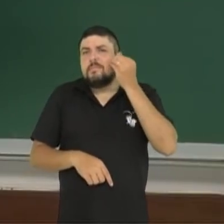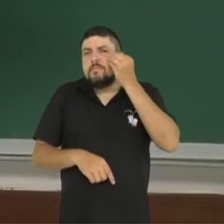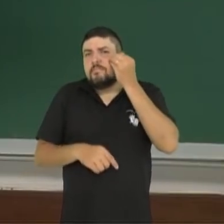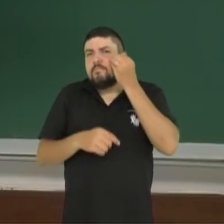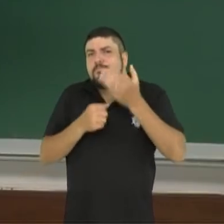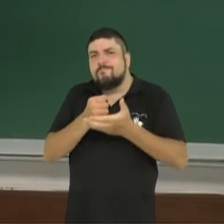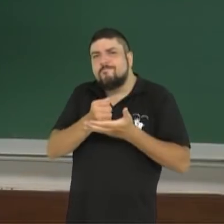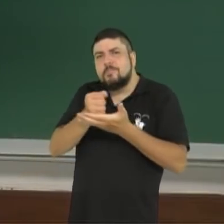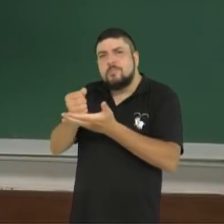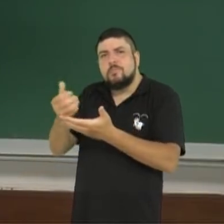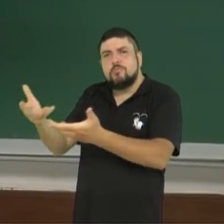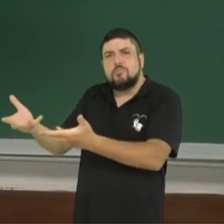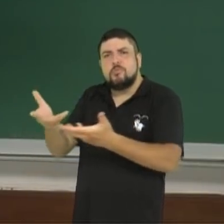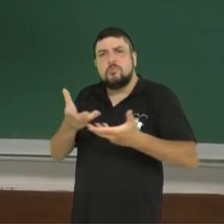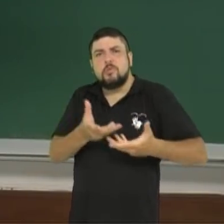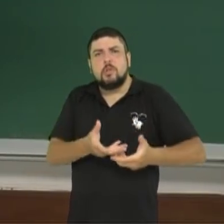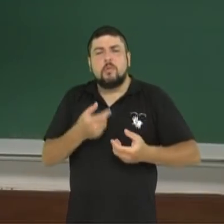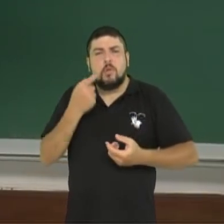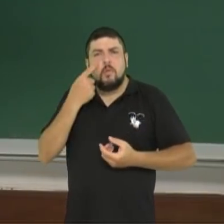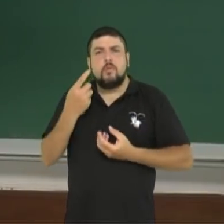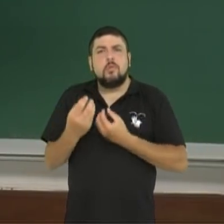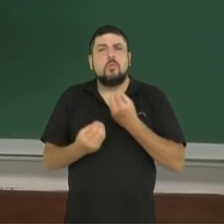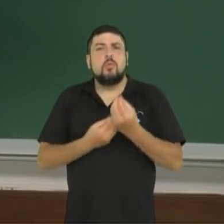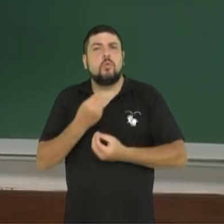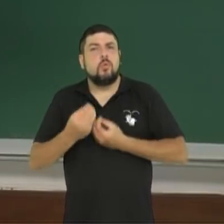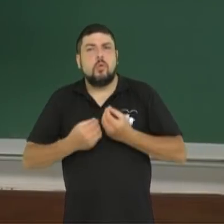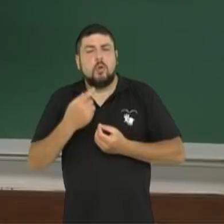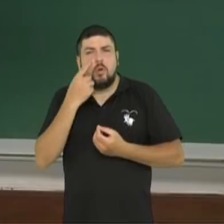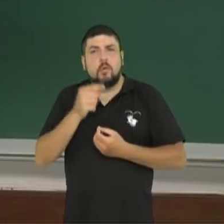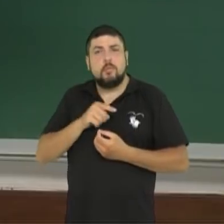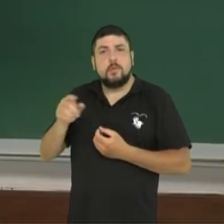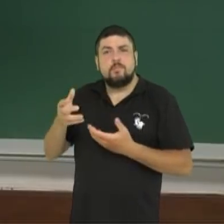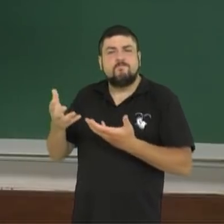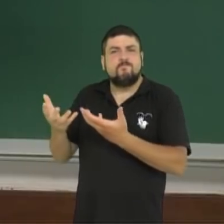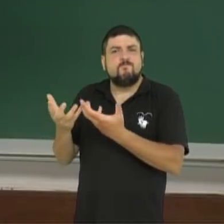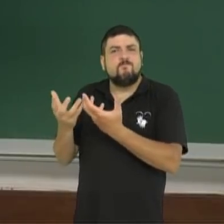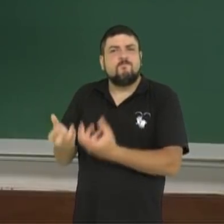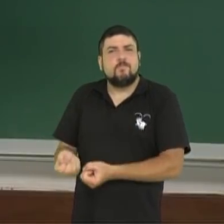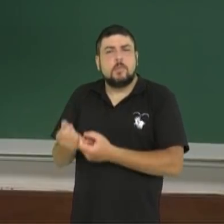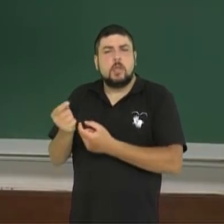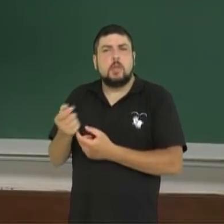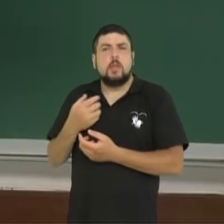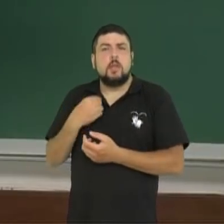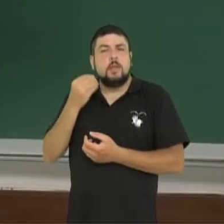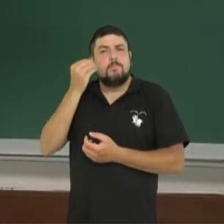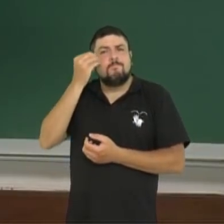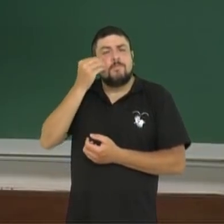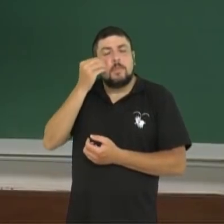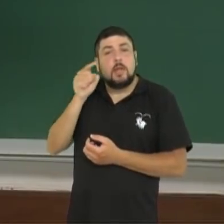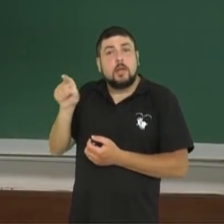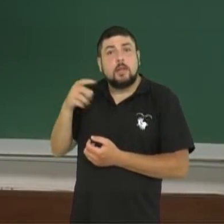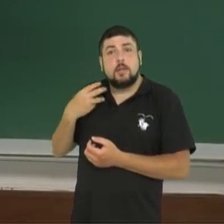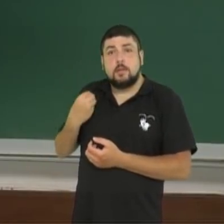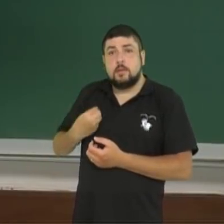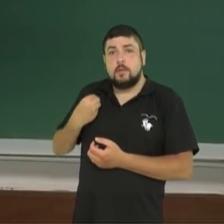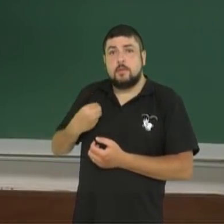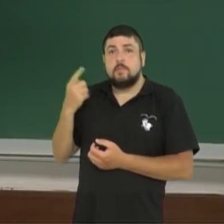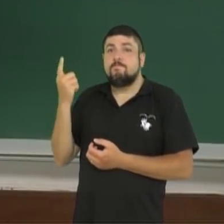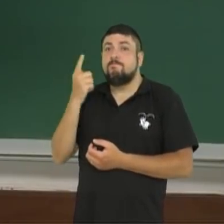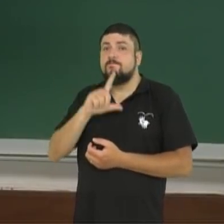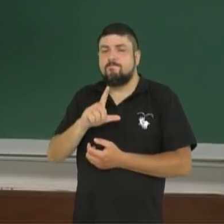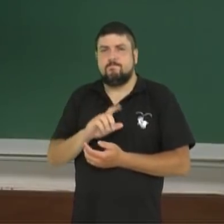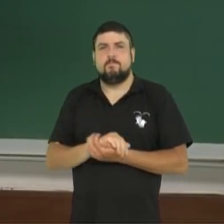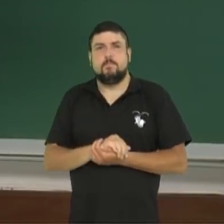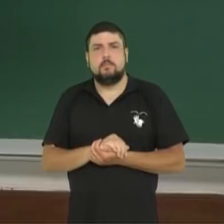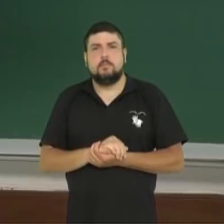acolher esse pessoal aí e ver de que forma que vai fazer para poder, né, fazer com que eles tenham condições de sobrevivência aqui no nosso